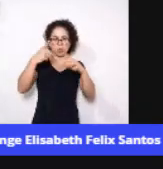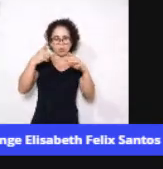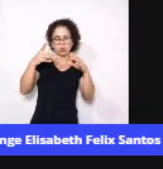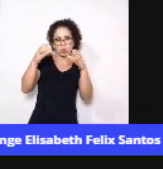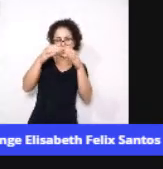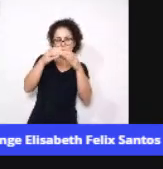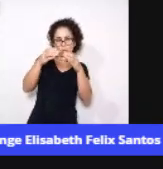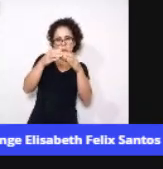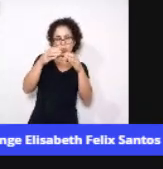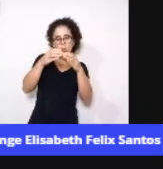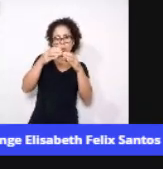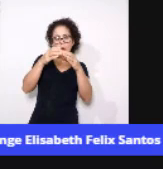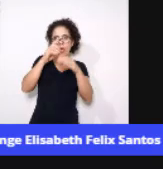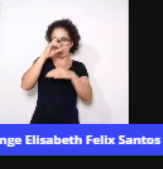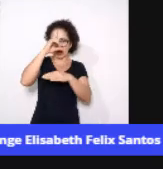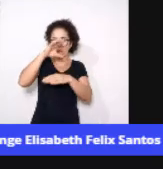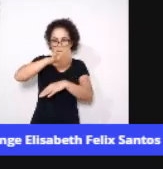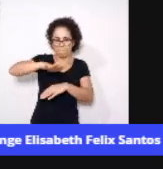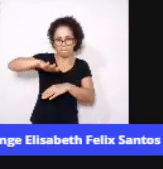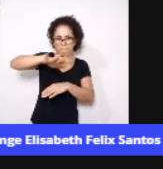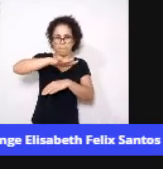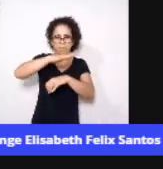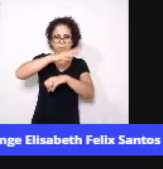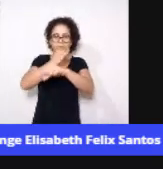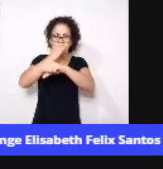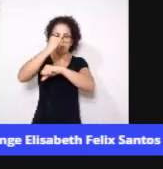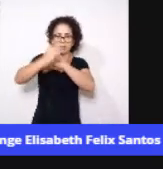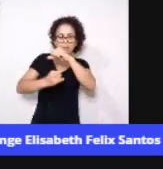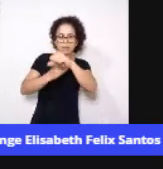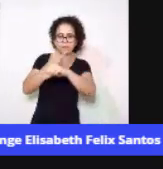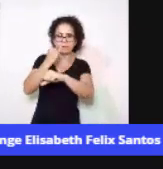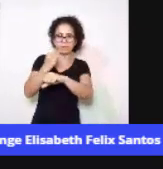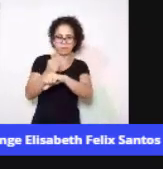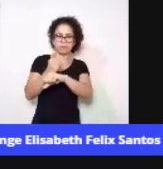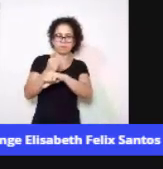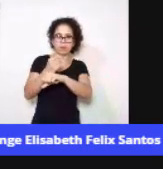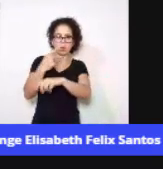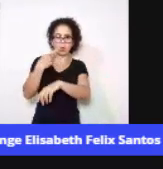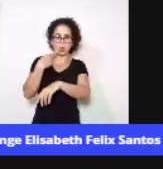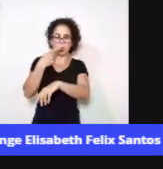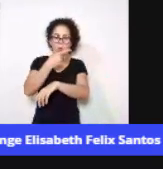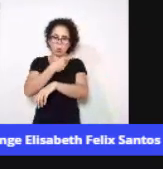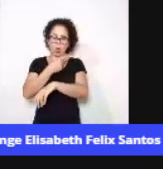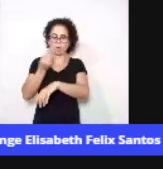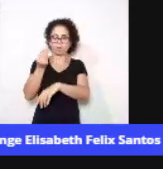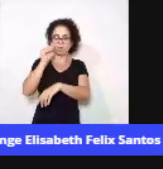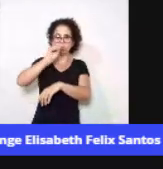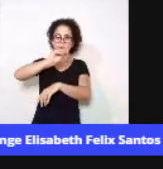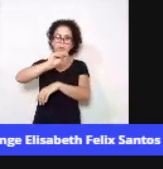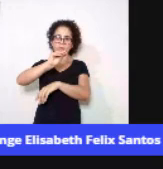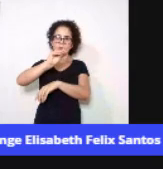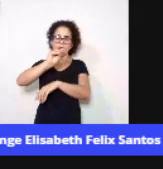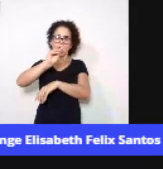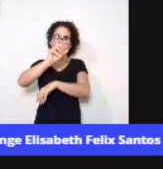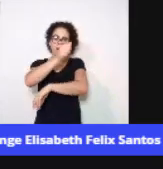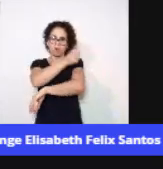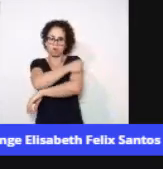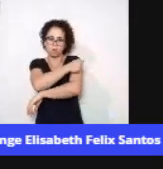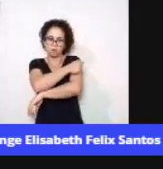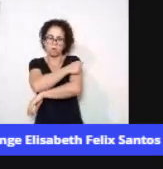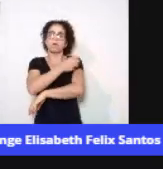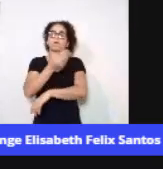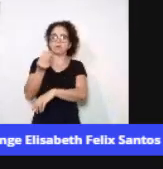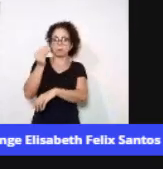nosso espaço virtual, onde nós vamos inserir alunos, onde nós vamos